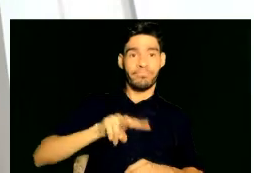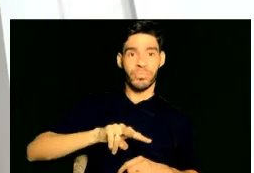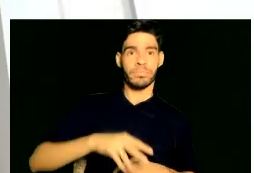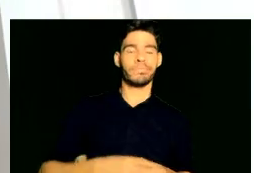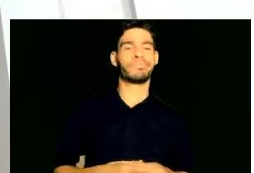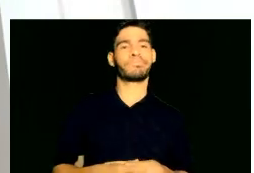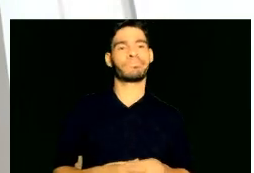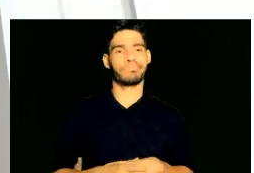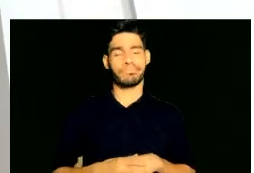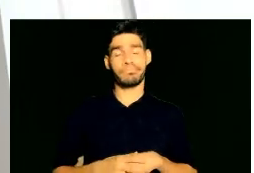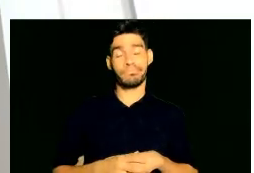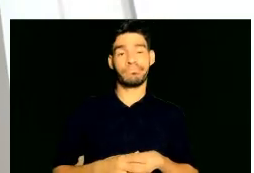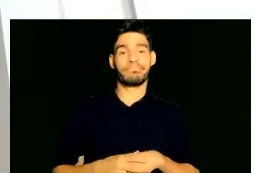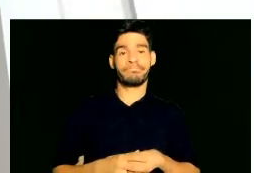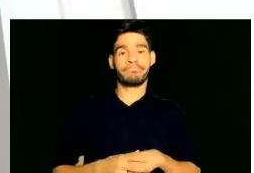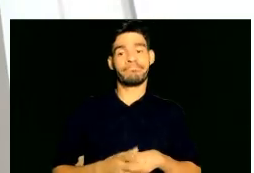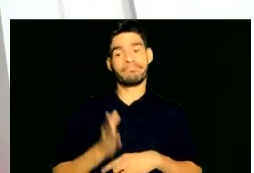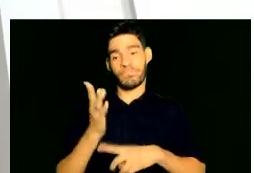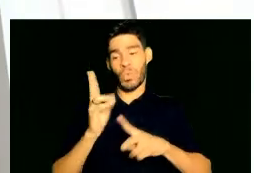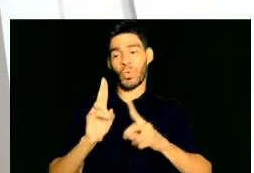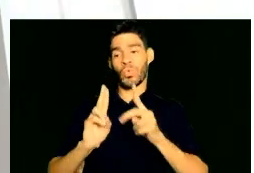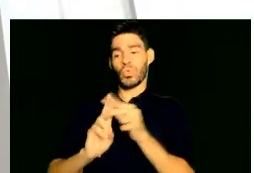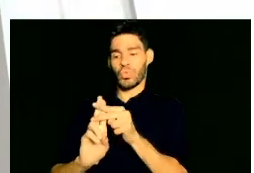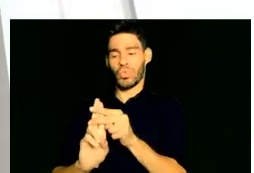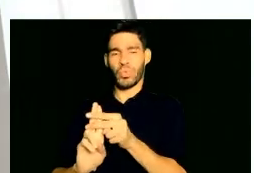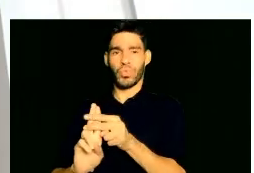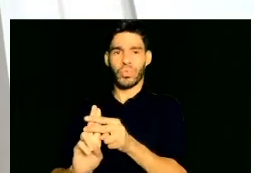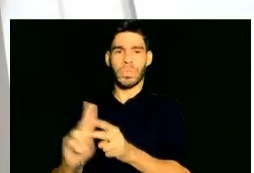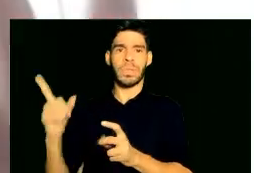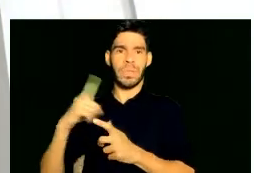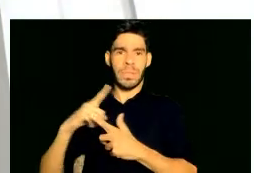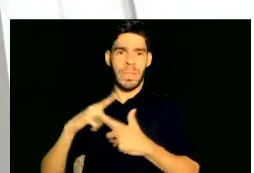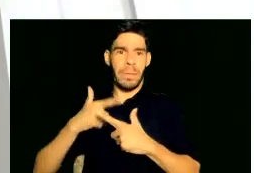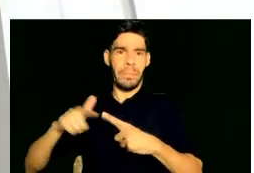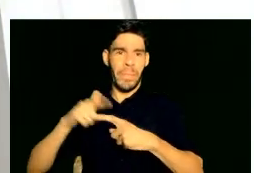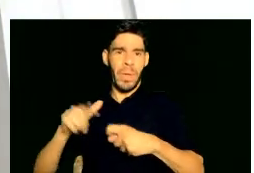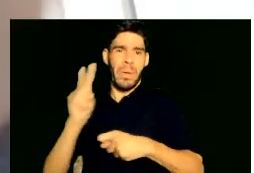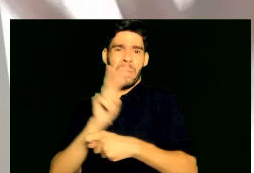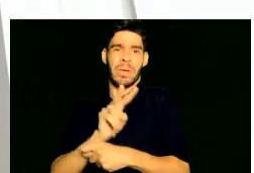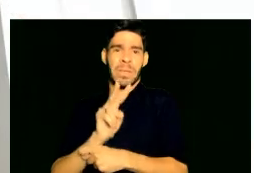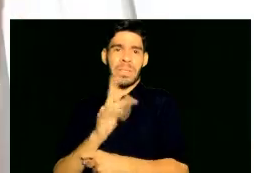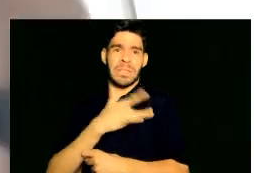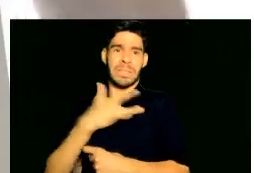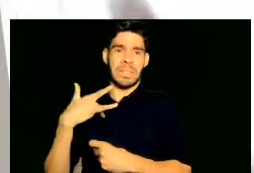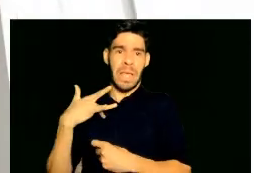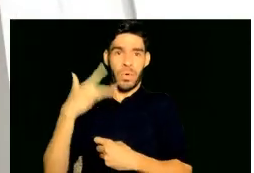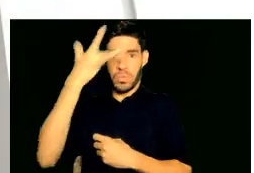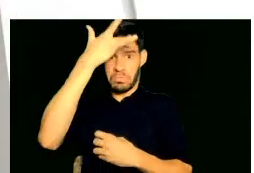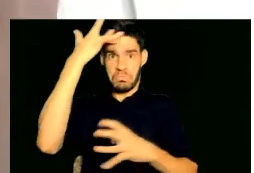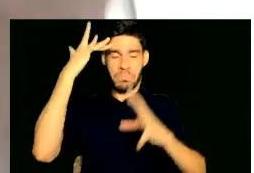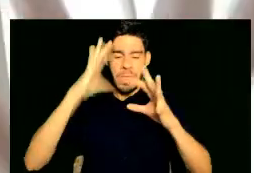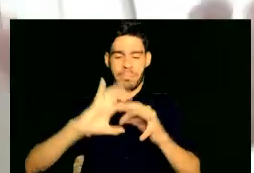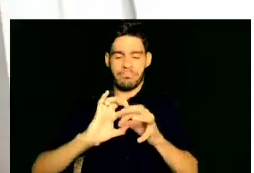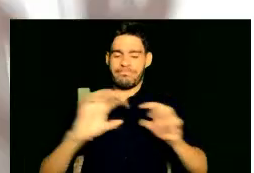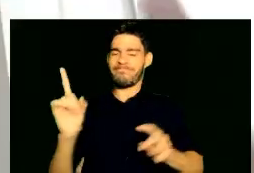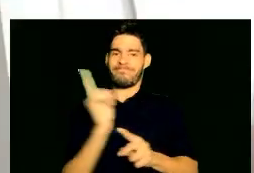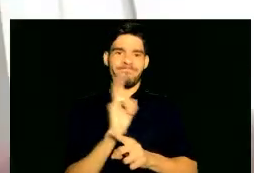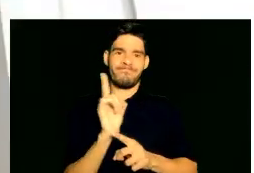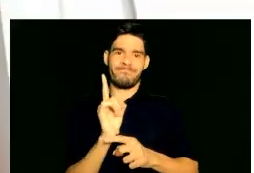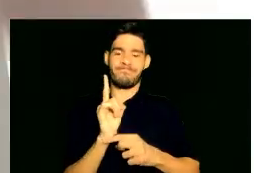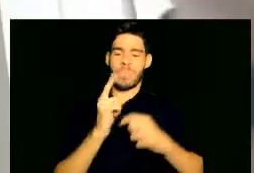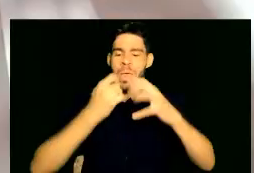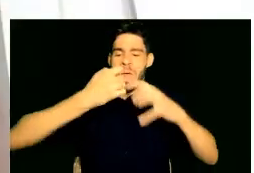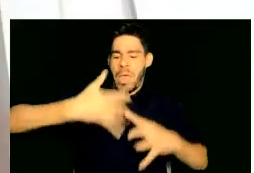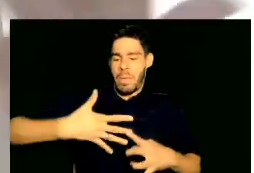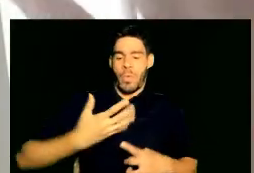prisão provisória revertida. De um lado, portanto, o SUS é falho. Ele não consegue proteger a saúde das pessoas livres e,